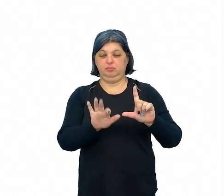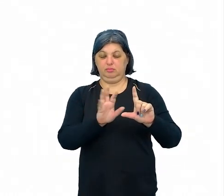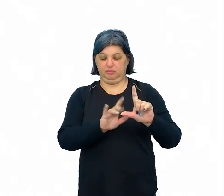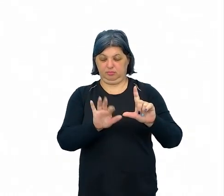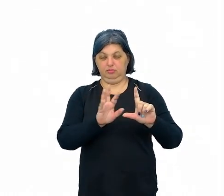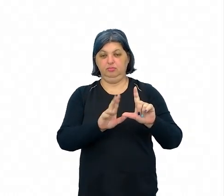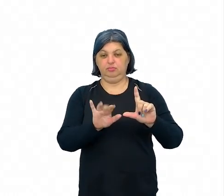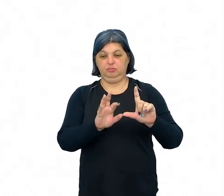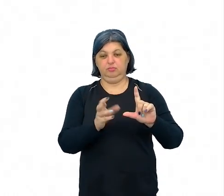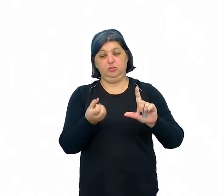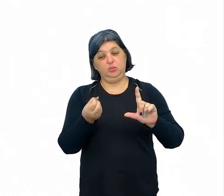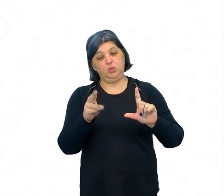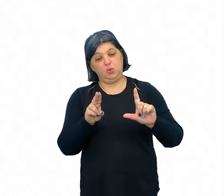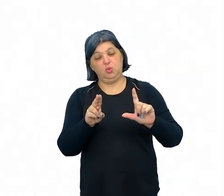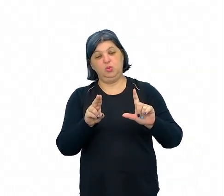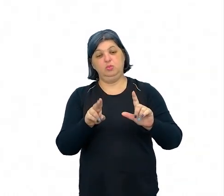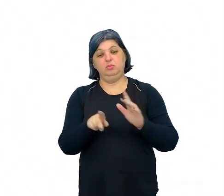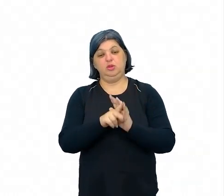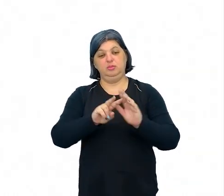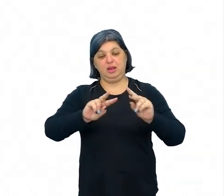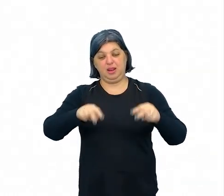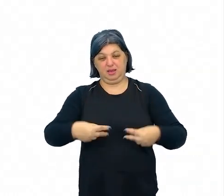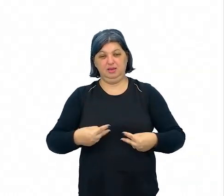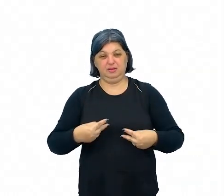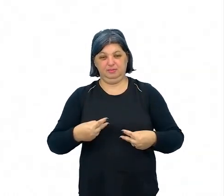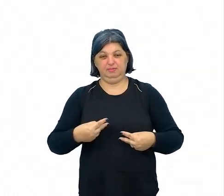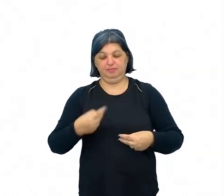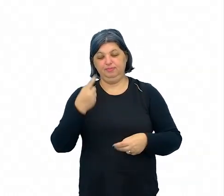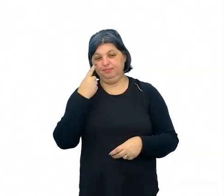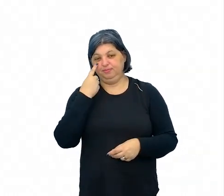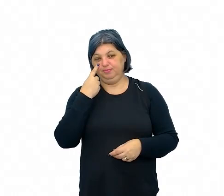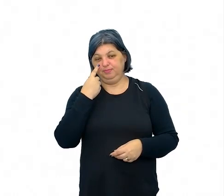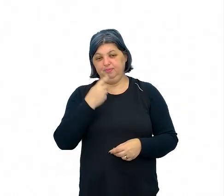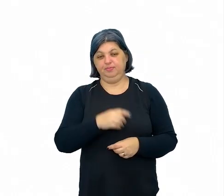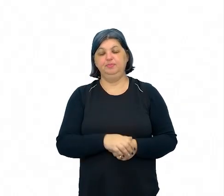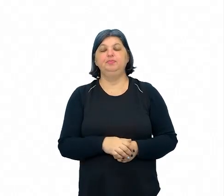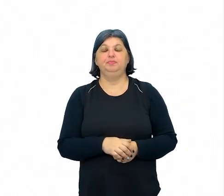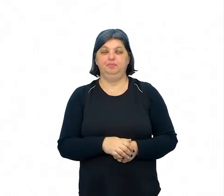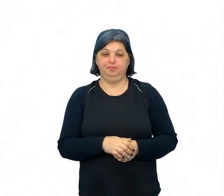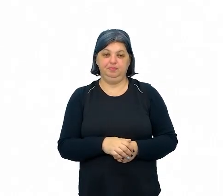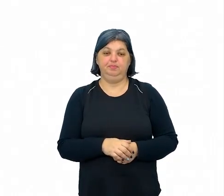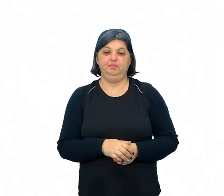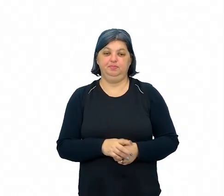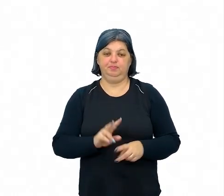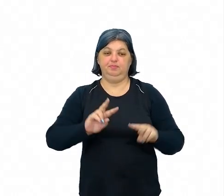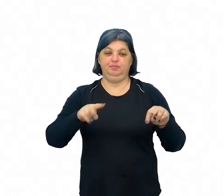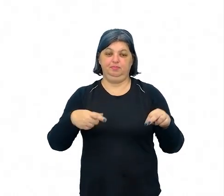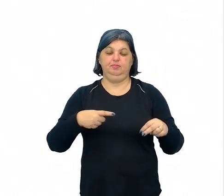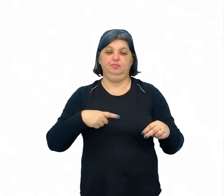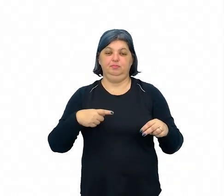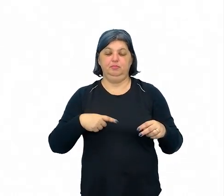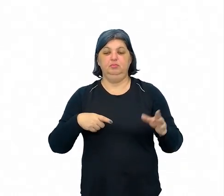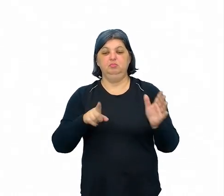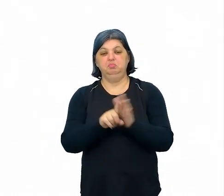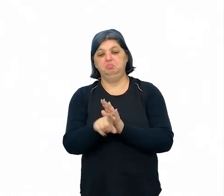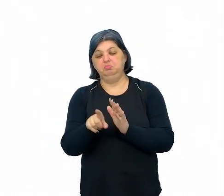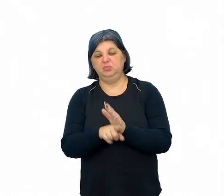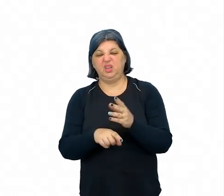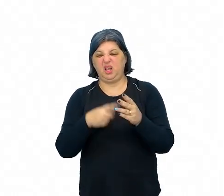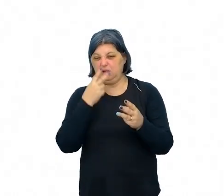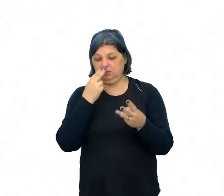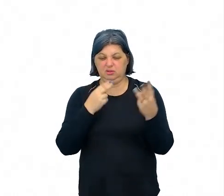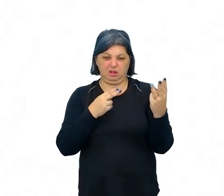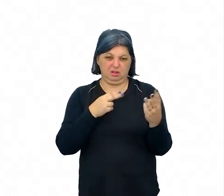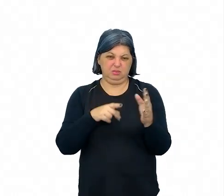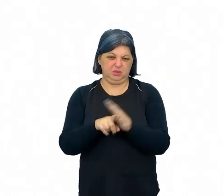QR Code, ou busquem nesse endereço, vocês têm aqui algumas perguntinhas, 3 perguntas